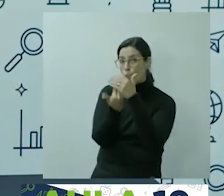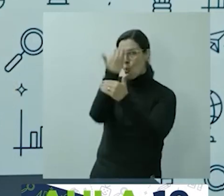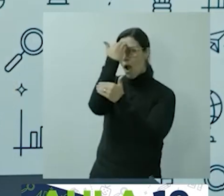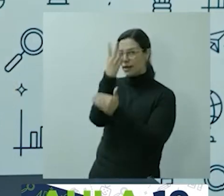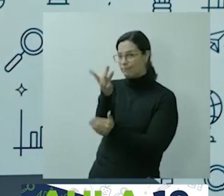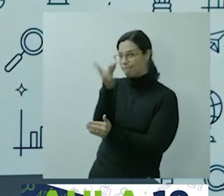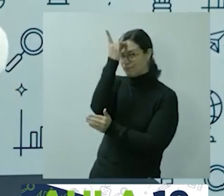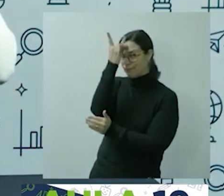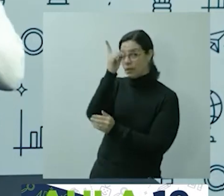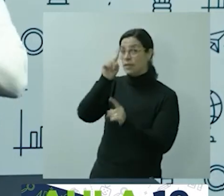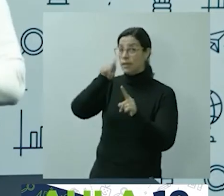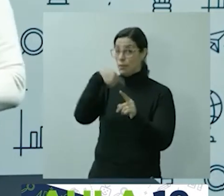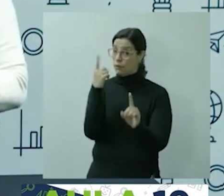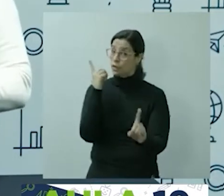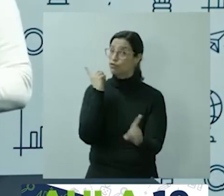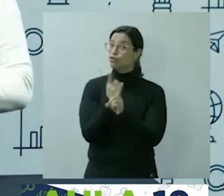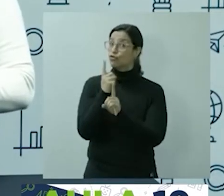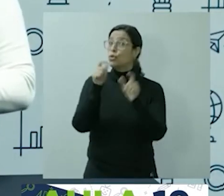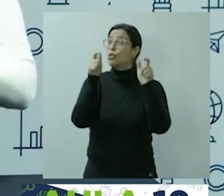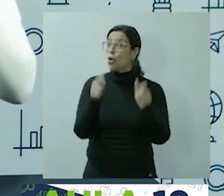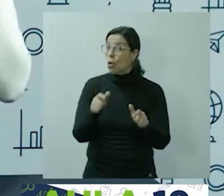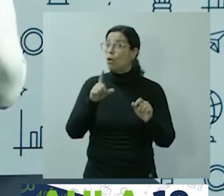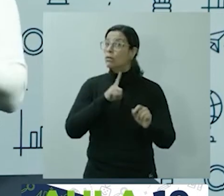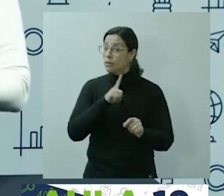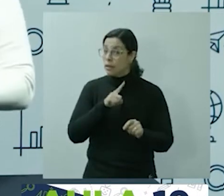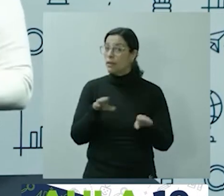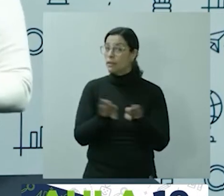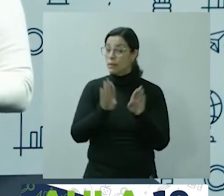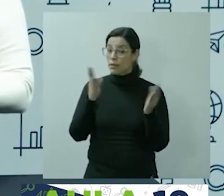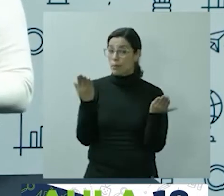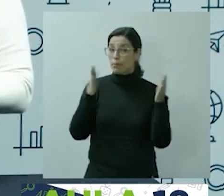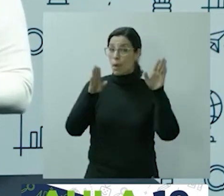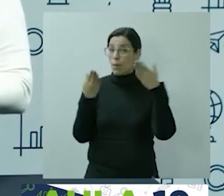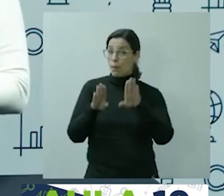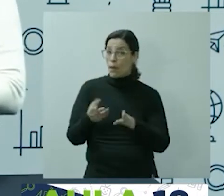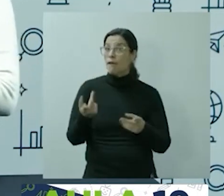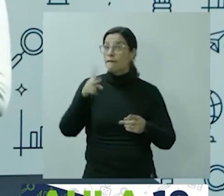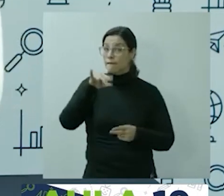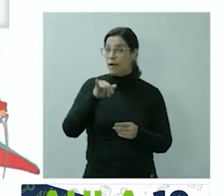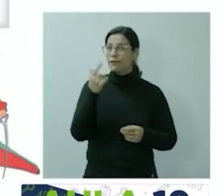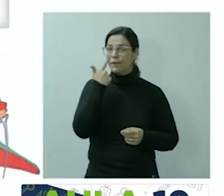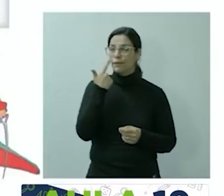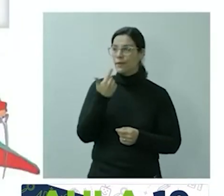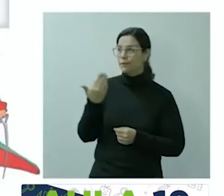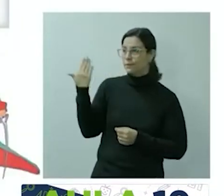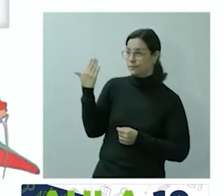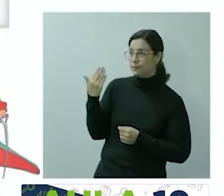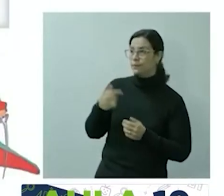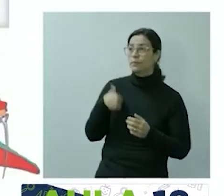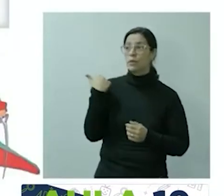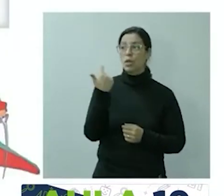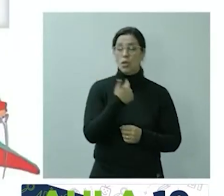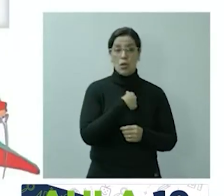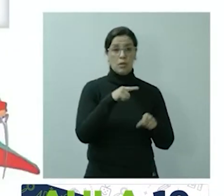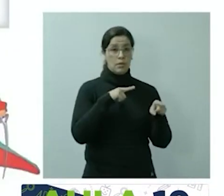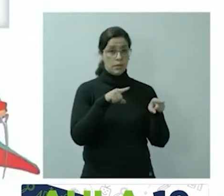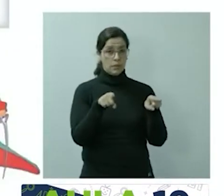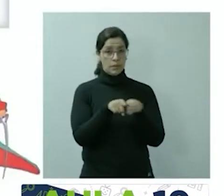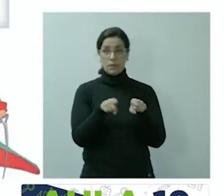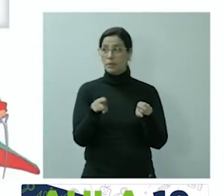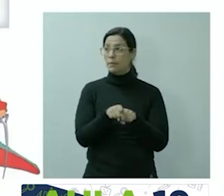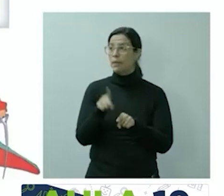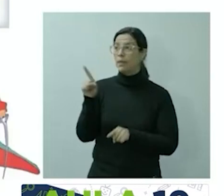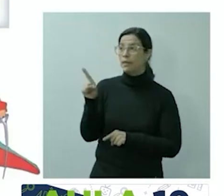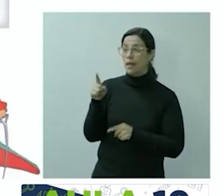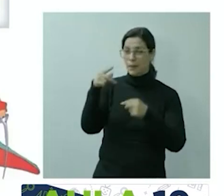esse piloto, porque depois vocês vão ter que descobrir, porque nós vamos virar as cartas. Depois nós temos